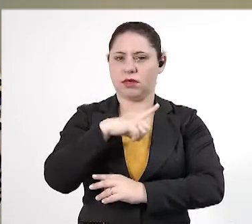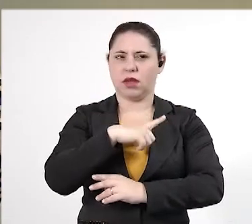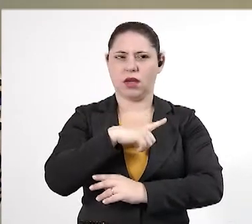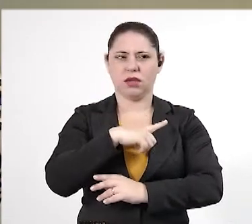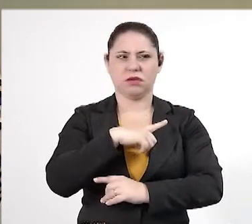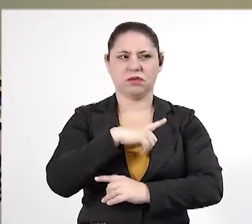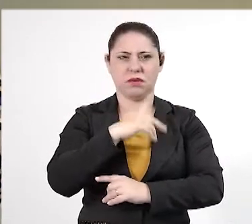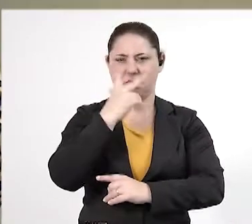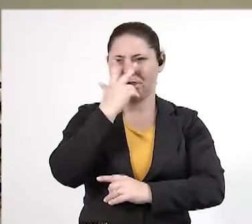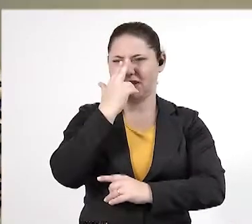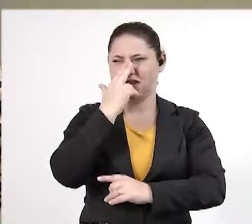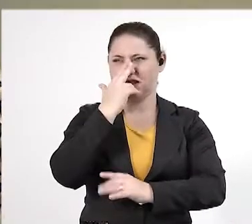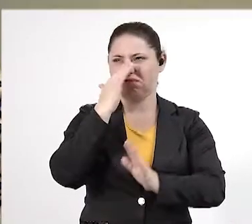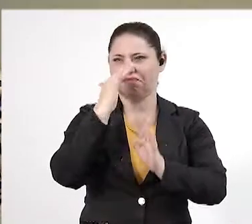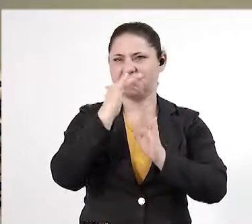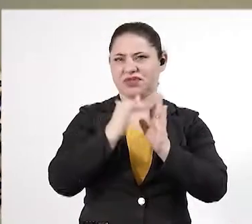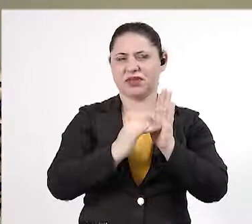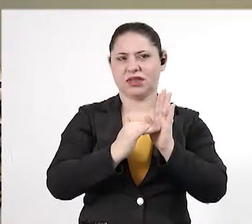tem um caso